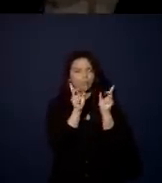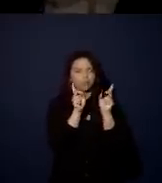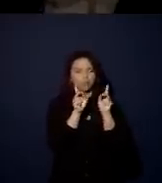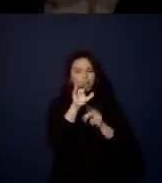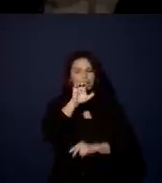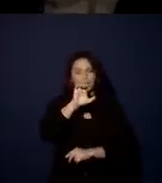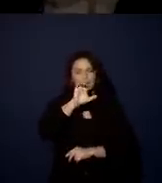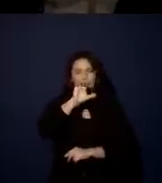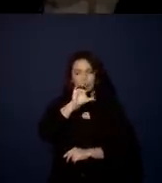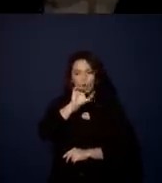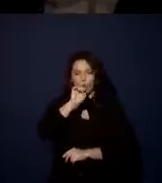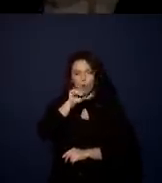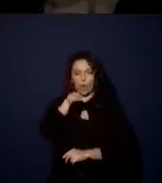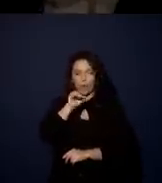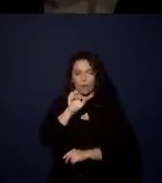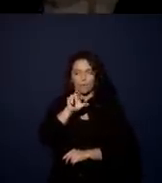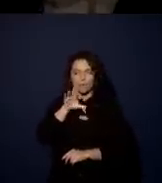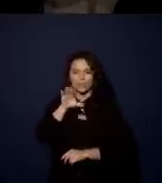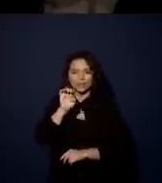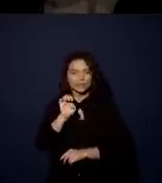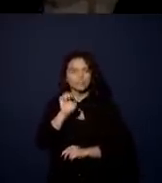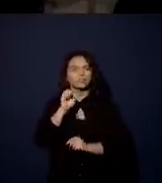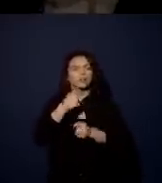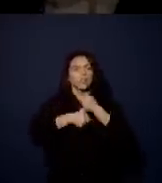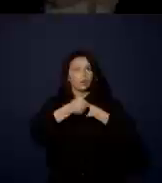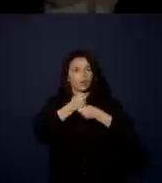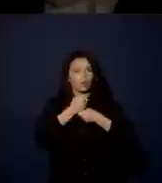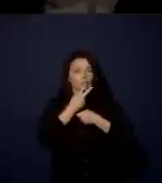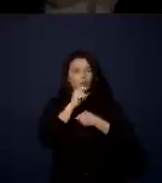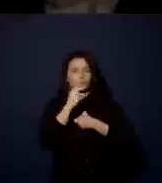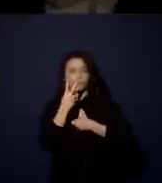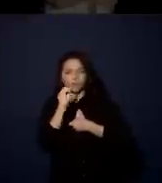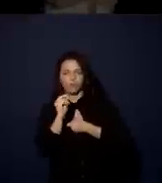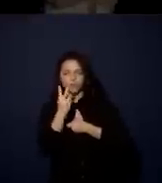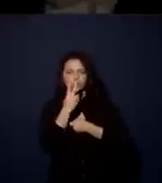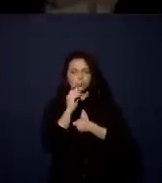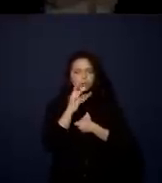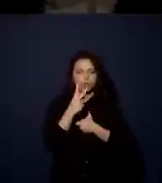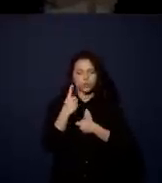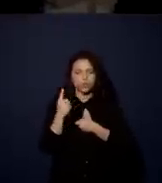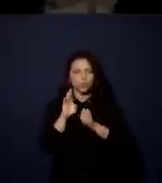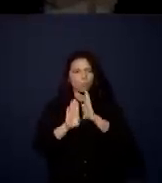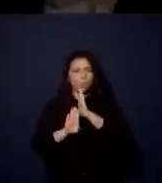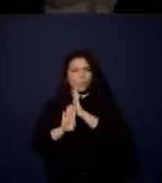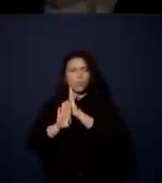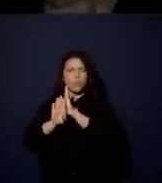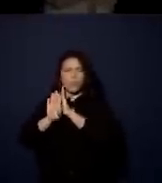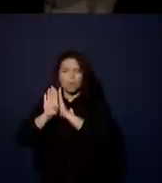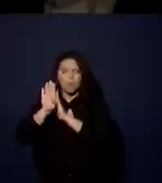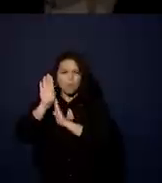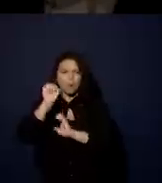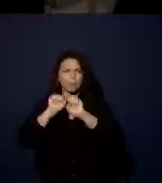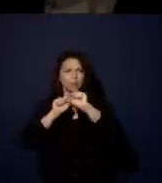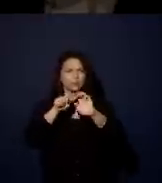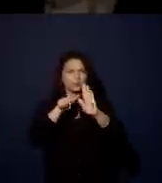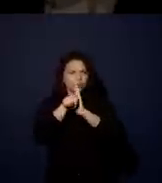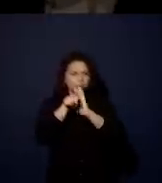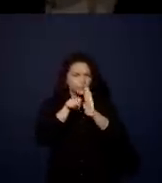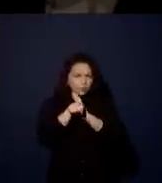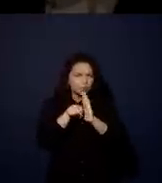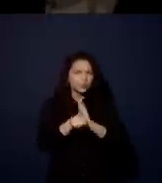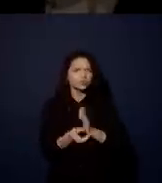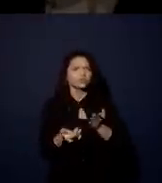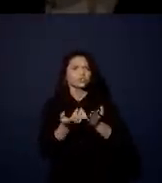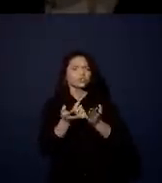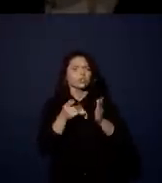evoluiu muito né 2020 2021 né tanto que o padrão de consumo né quanto ao mesmo tempo as empresas investindo mais em novas